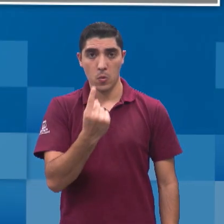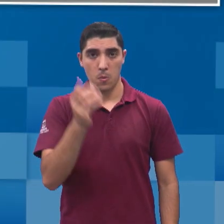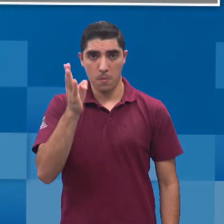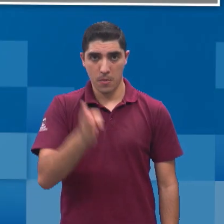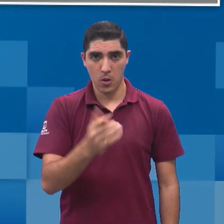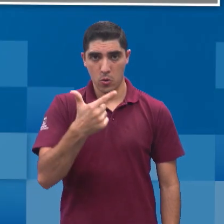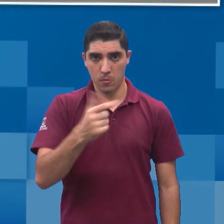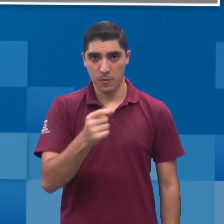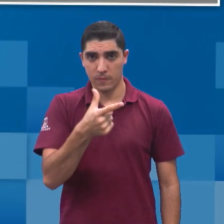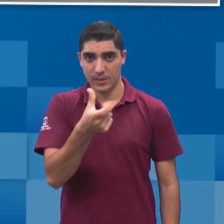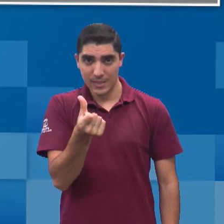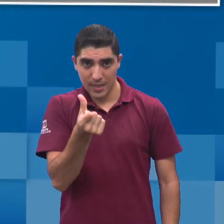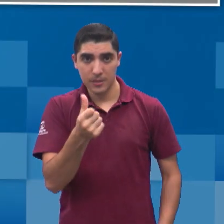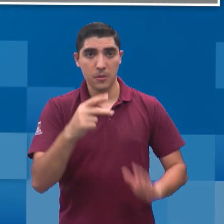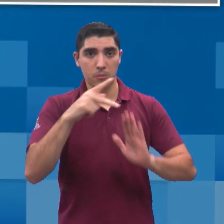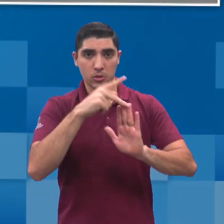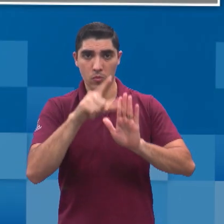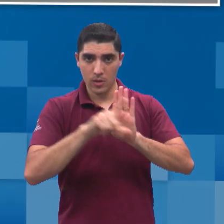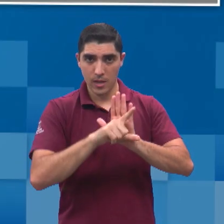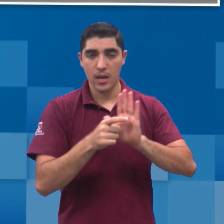3361/2026, projeto de lei número